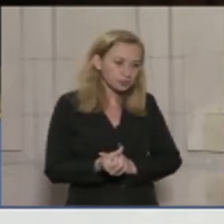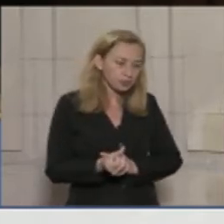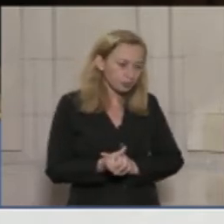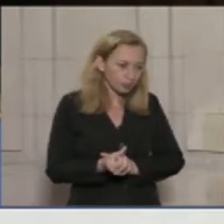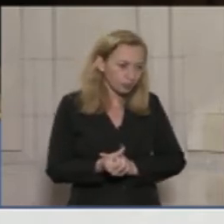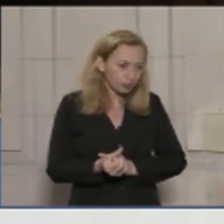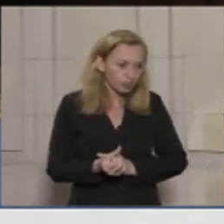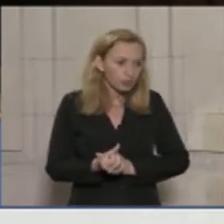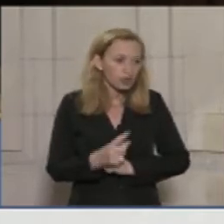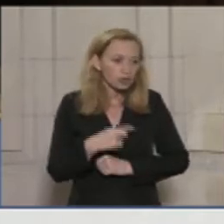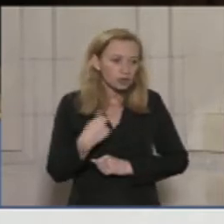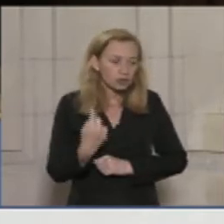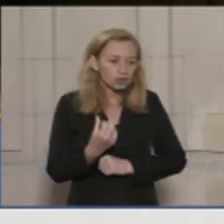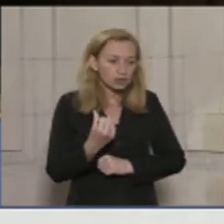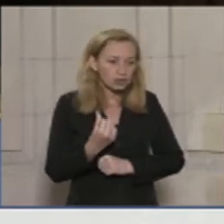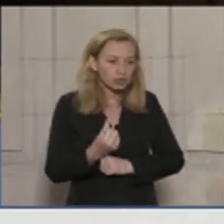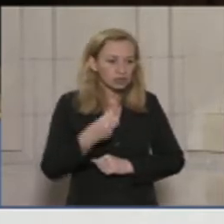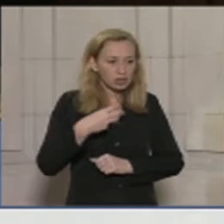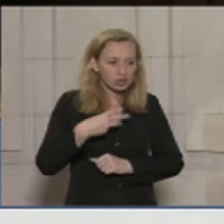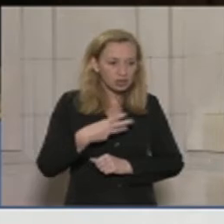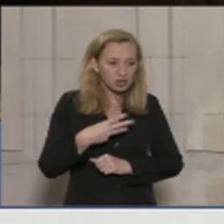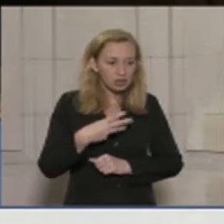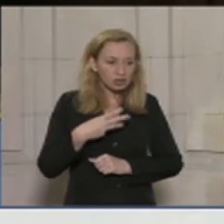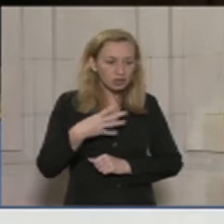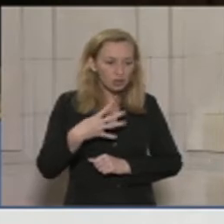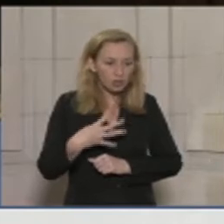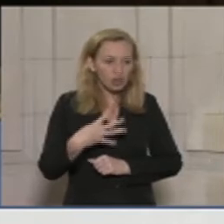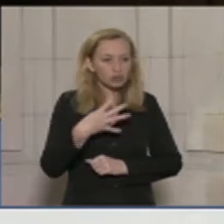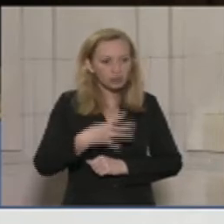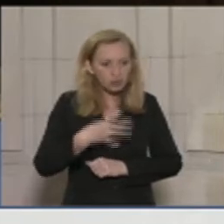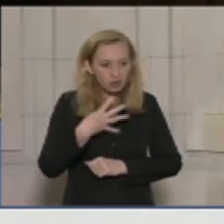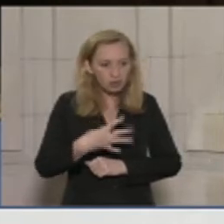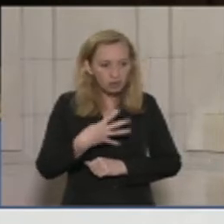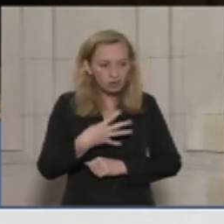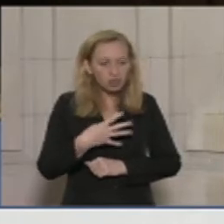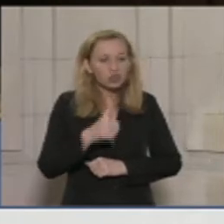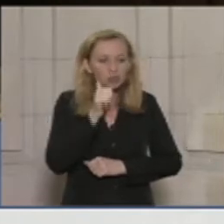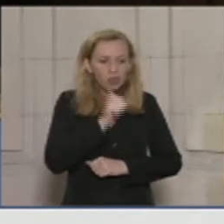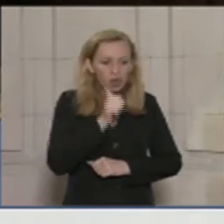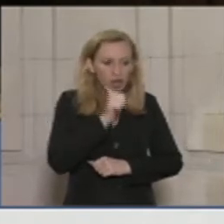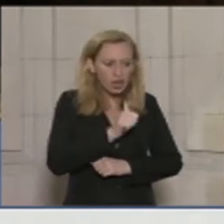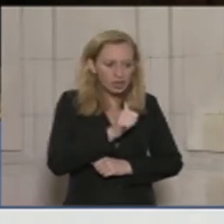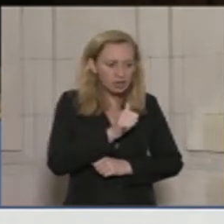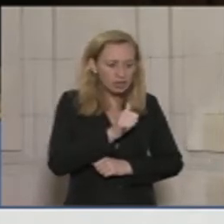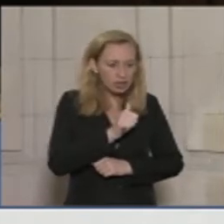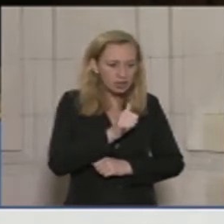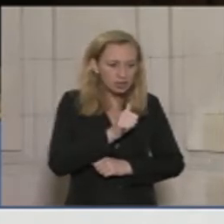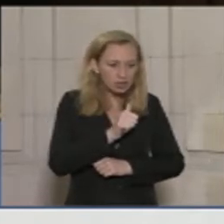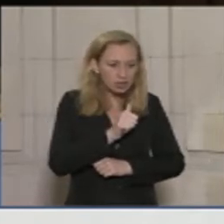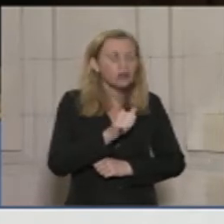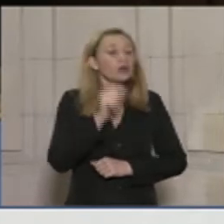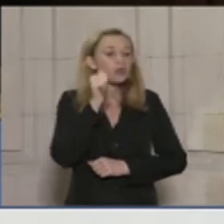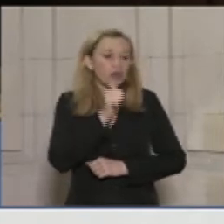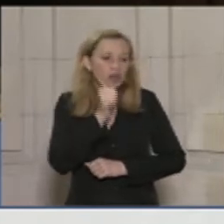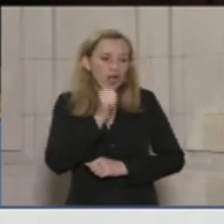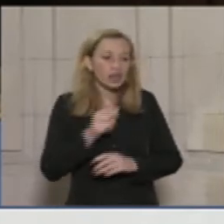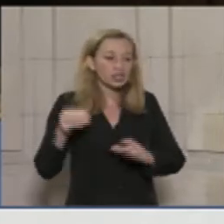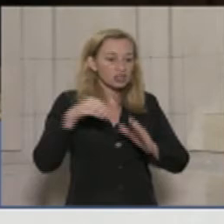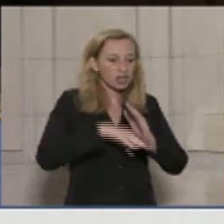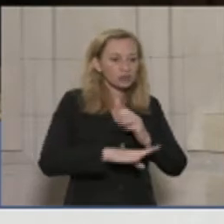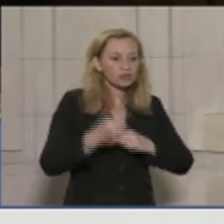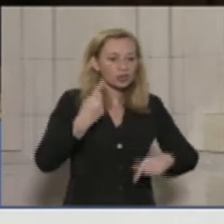34ª posição no ranking de mulher, no número de mulheres no parlamento. O Brasil